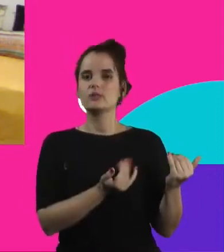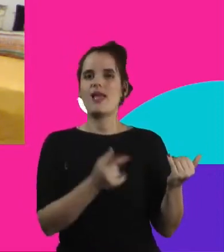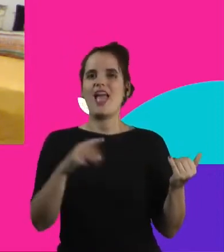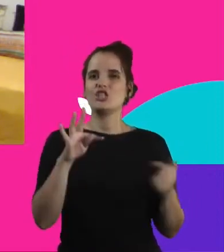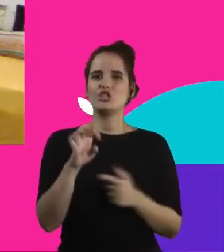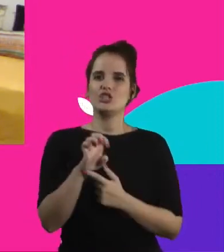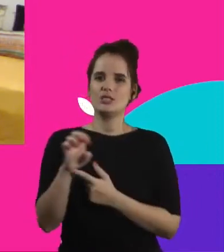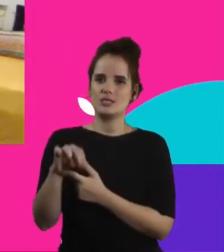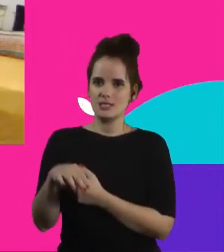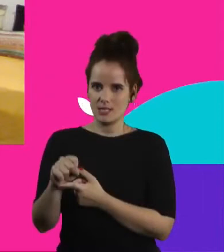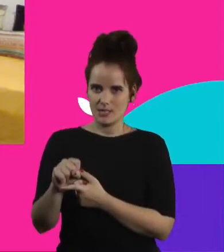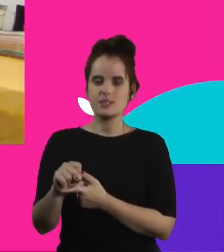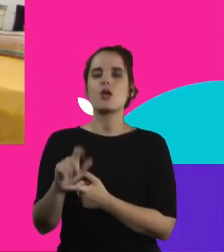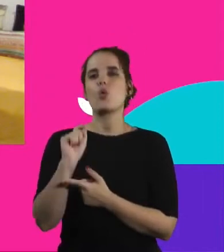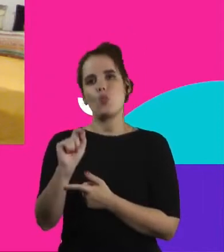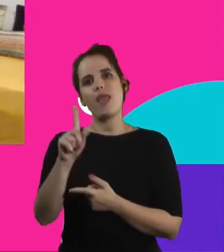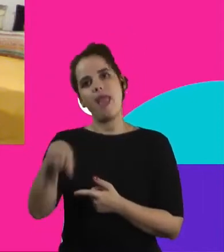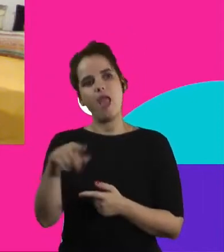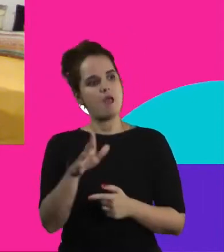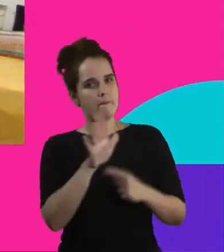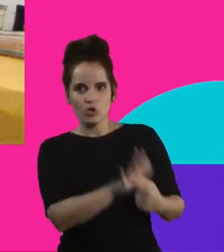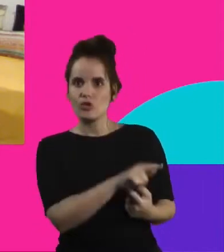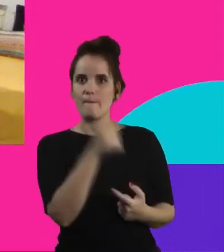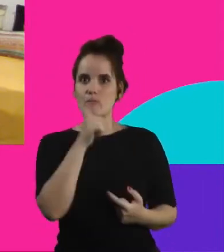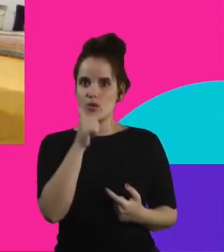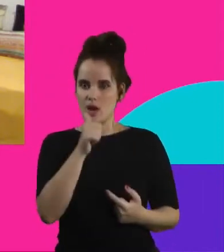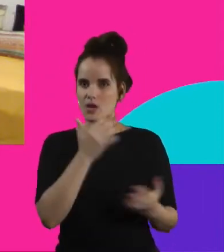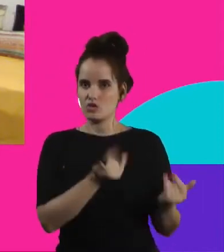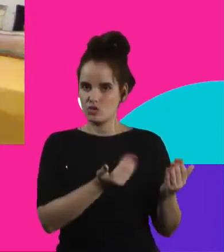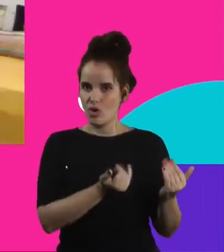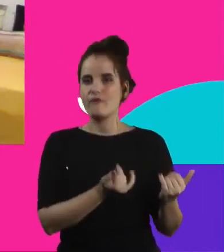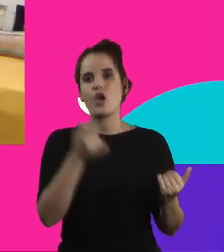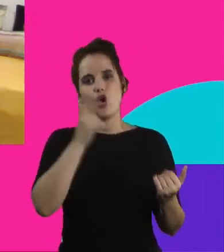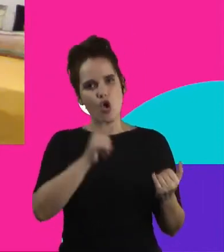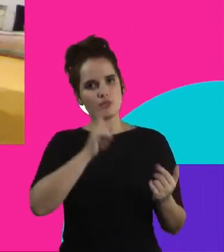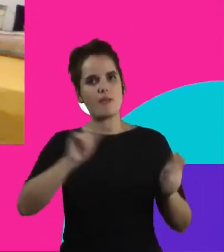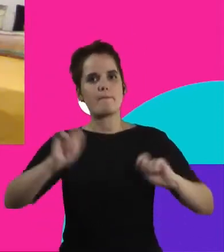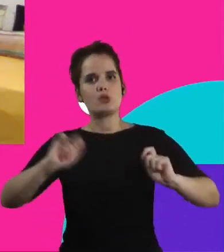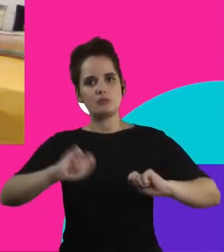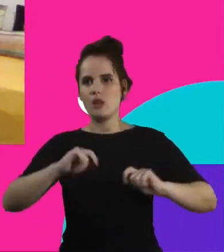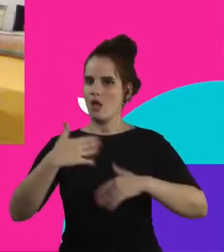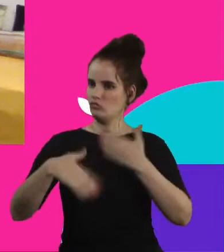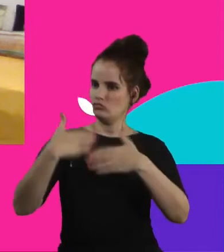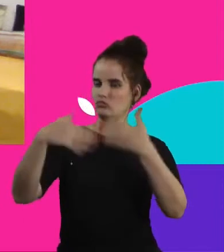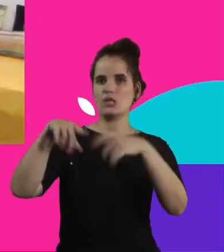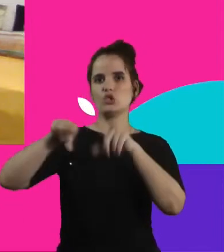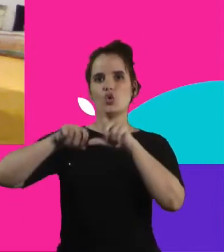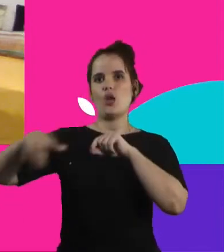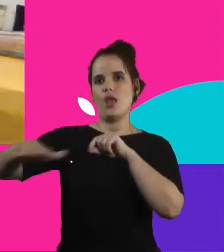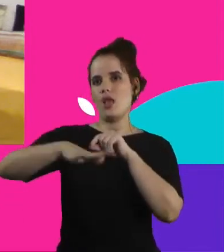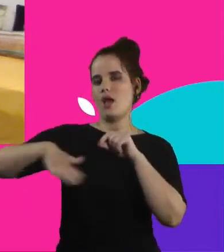o Conectadas, que daí é pensando nesse legado, mostrando para essas meninas possibilidades para que elas, quando for escolher uma carreira, que elas